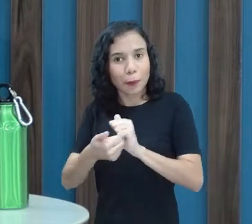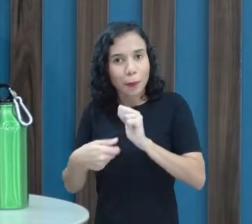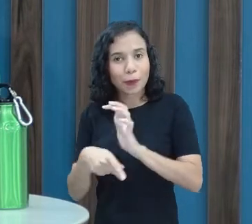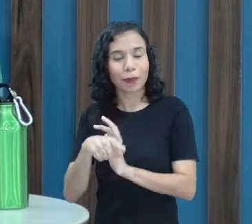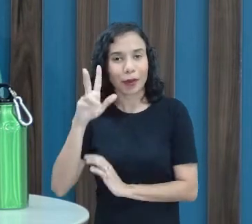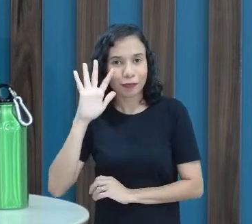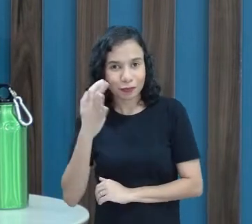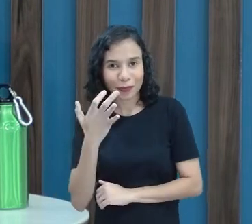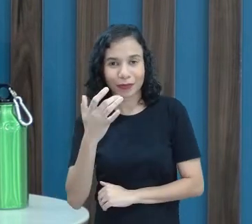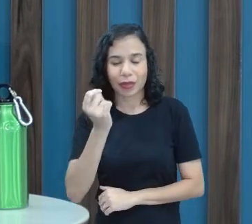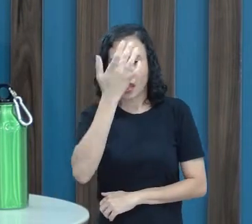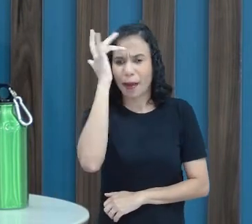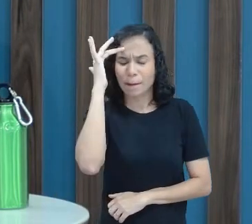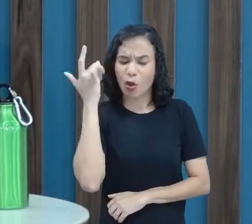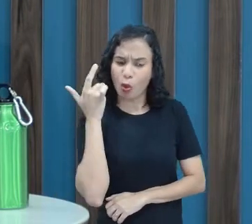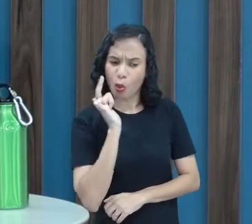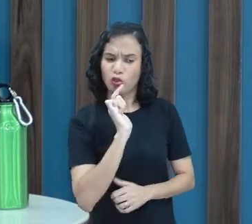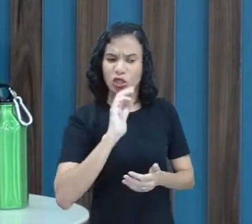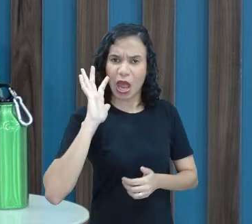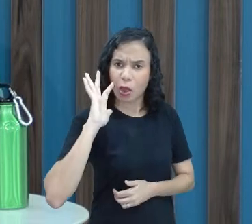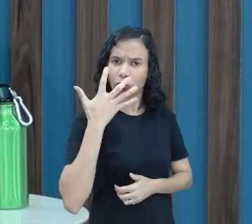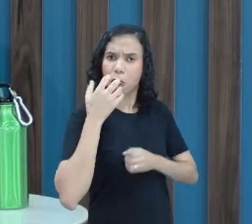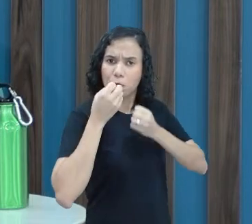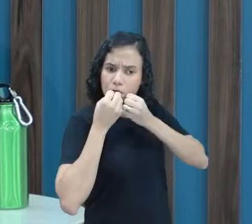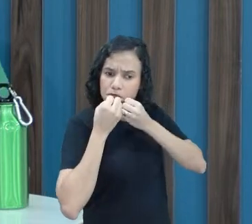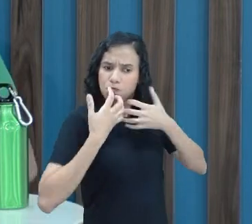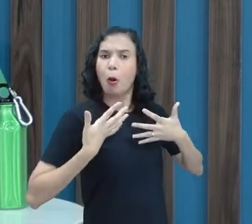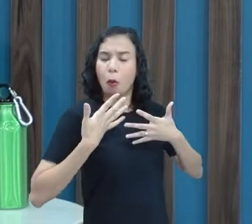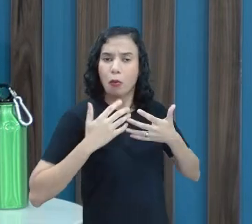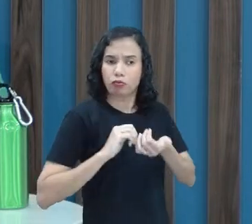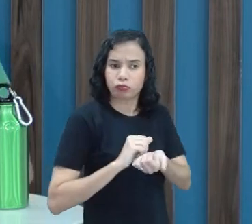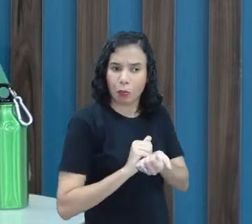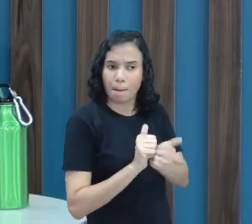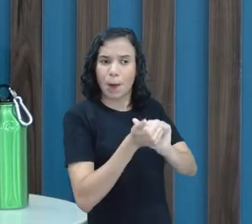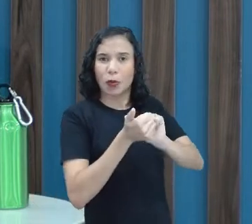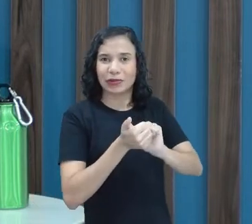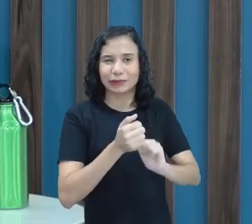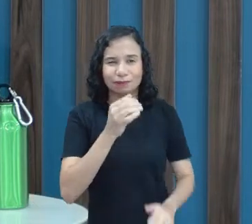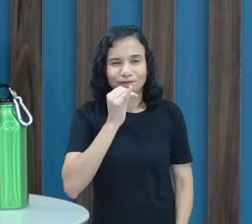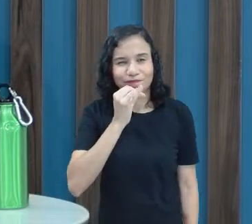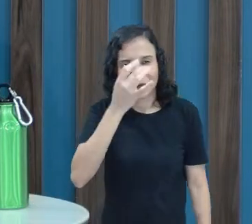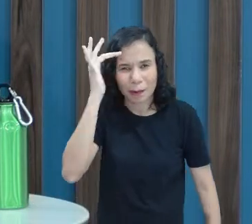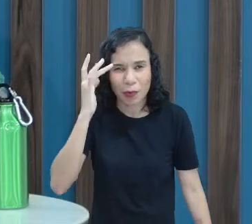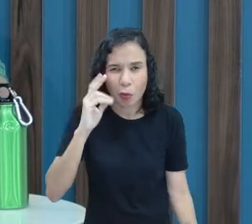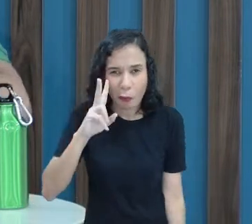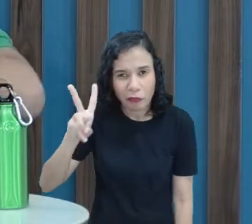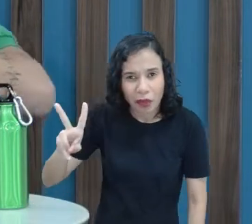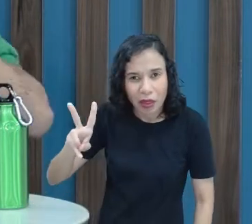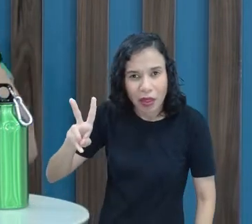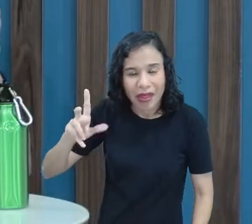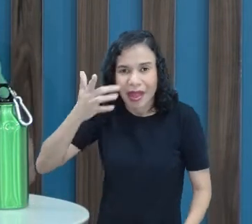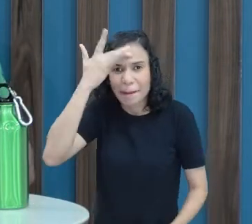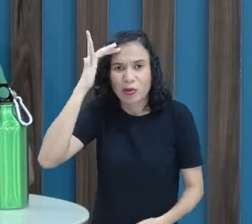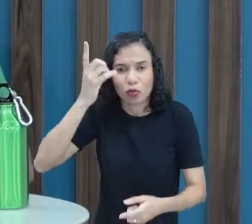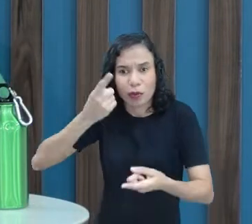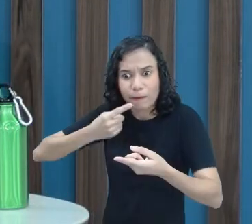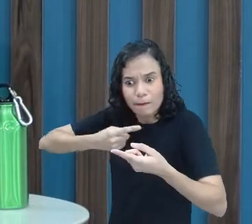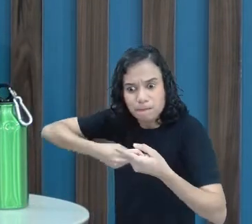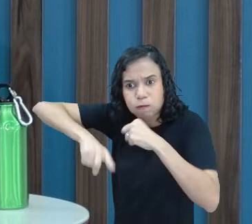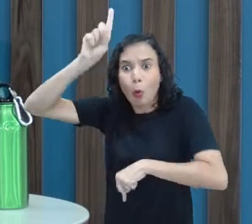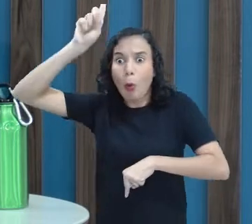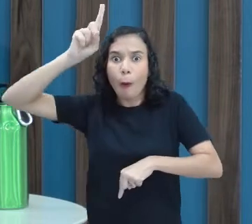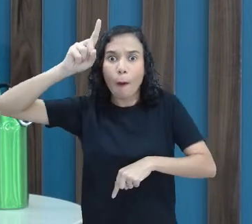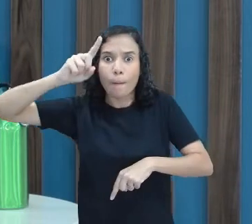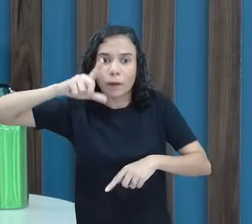Então, para que uma pessoa ela tenha um desempenho bom, né? Para vocês verem esses caras aí que batem recordes e